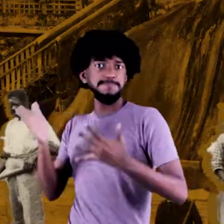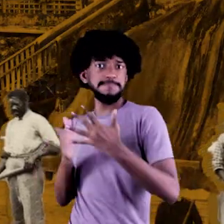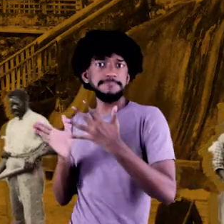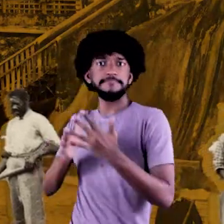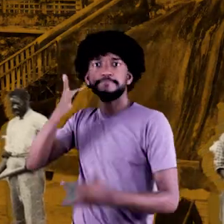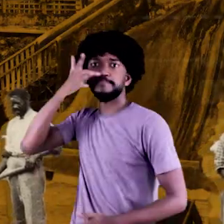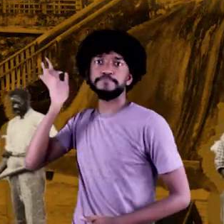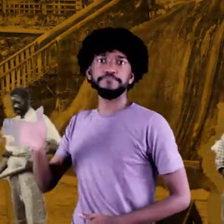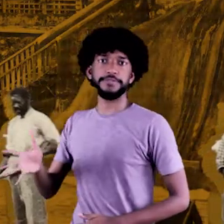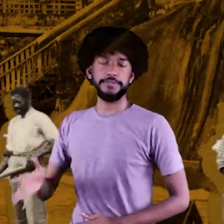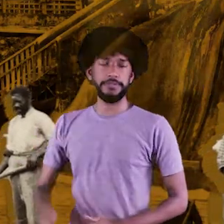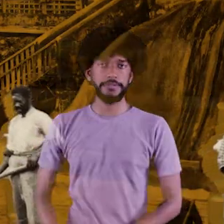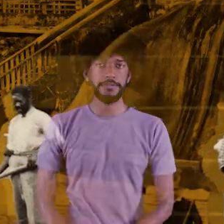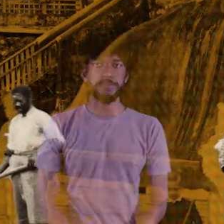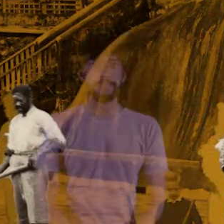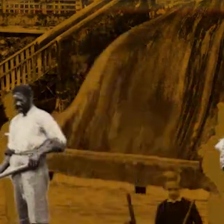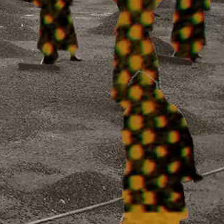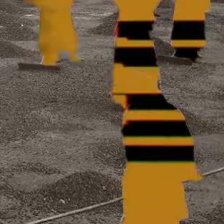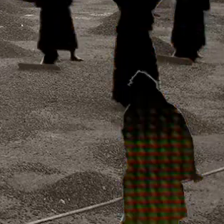tratados como objeto.